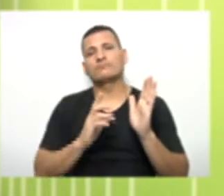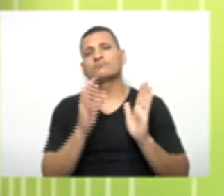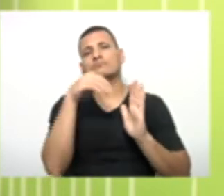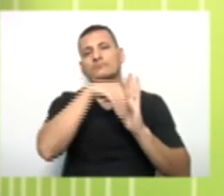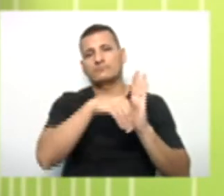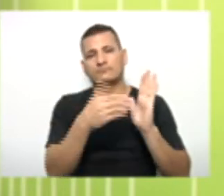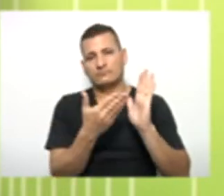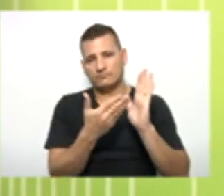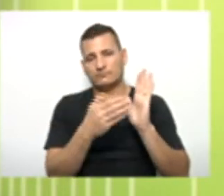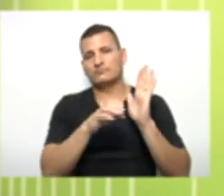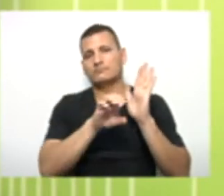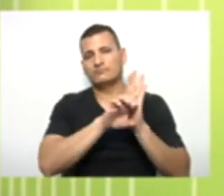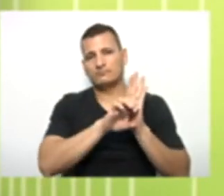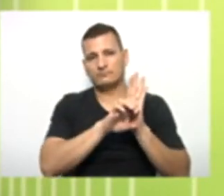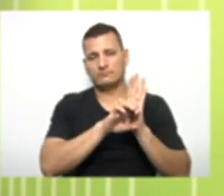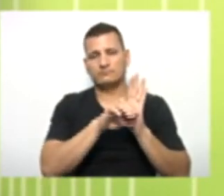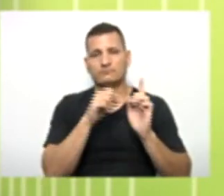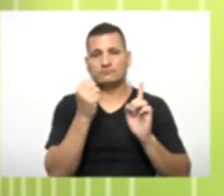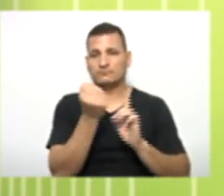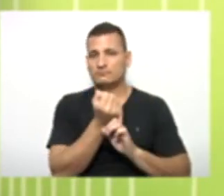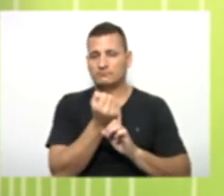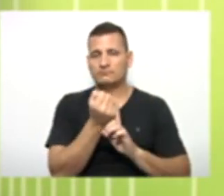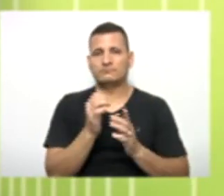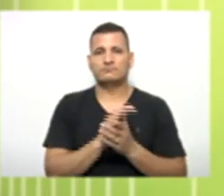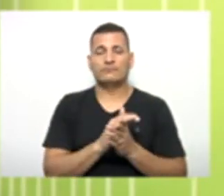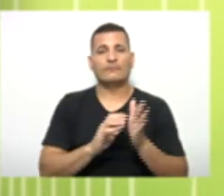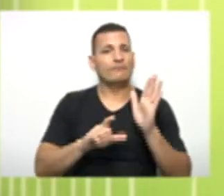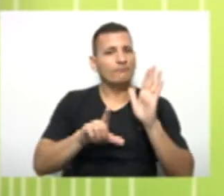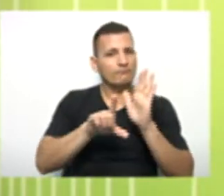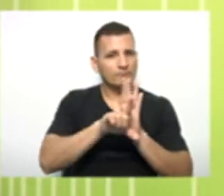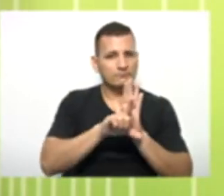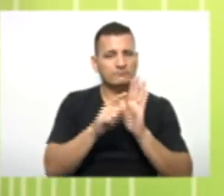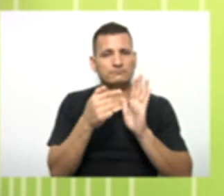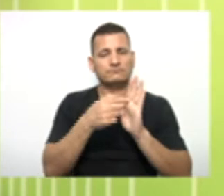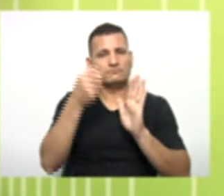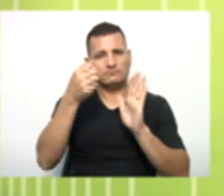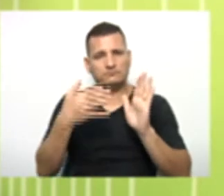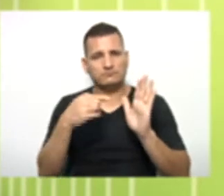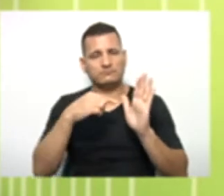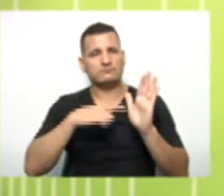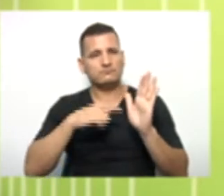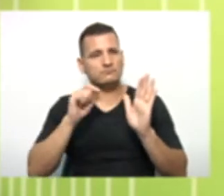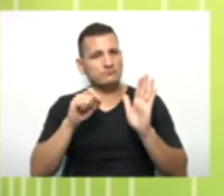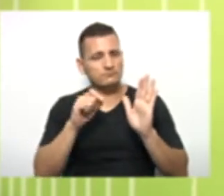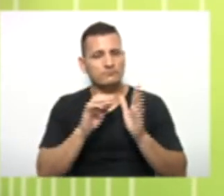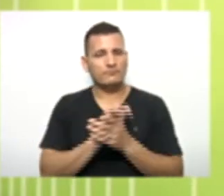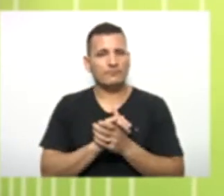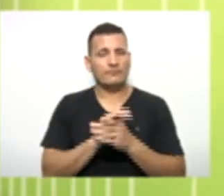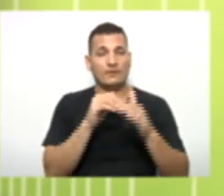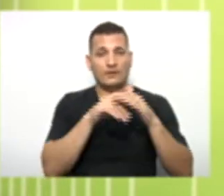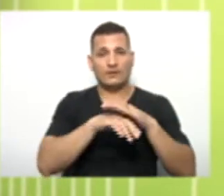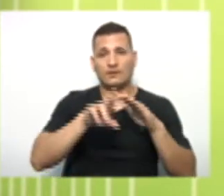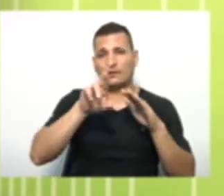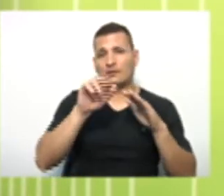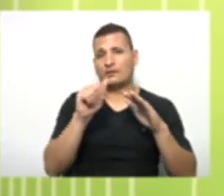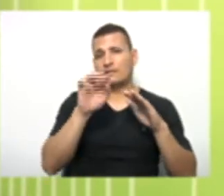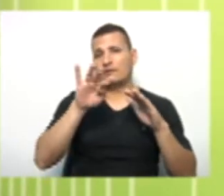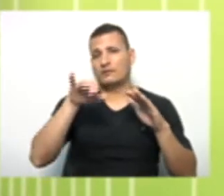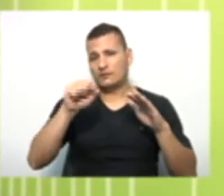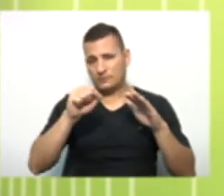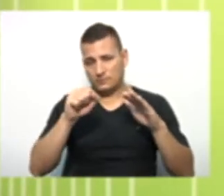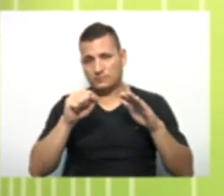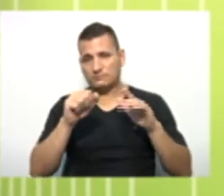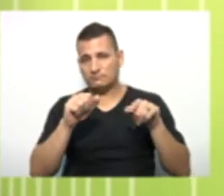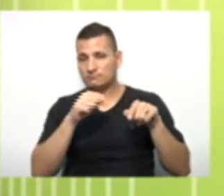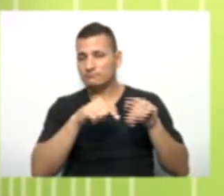estatuto social. E outra, a legislação, ela diz que a reserva RATs, né, o Fundo de